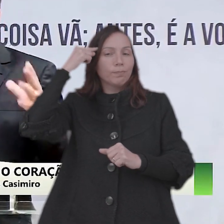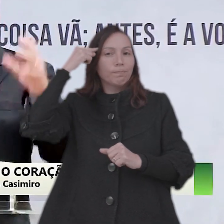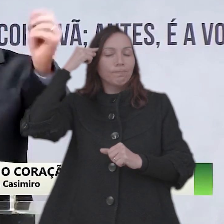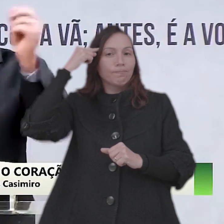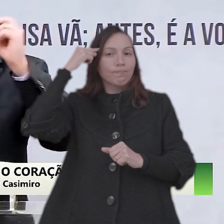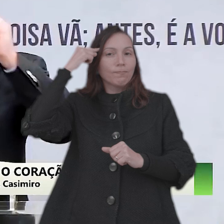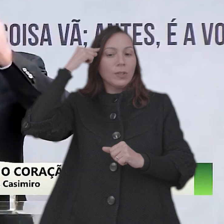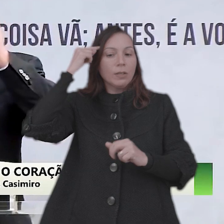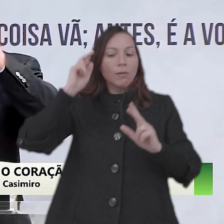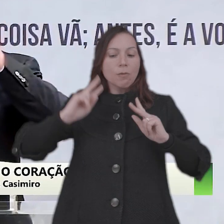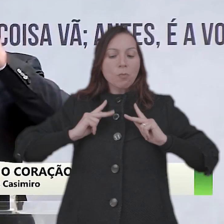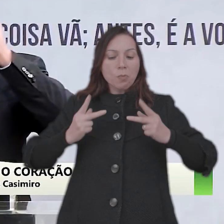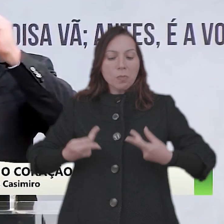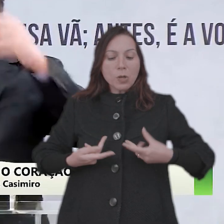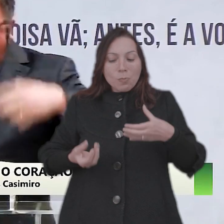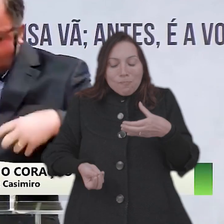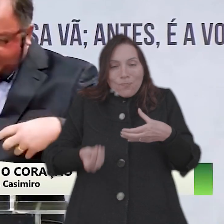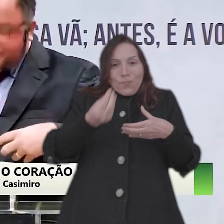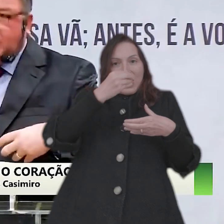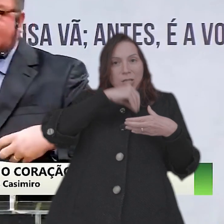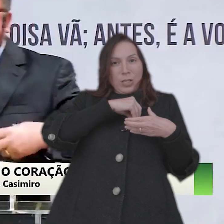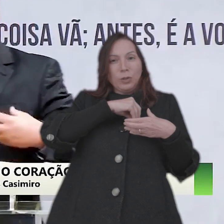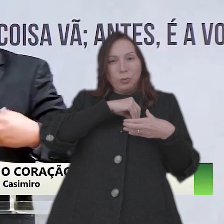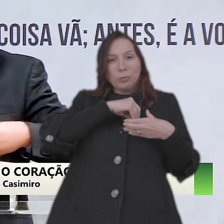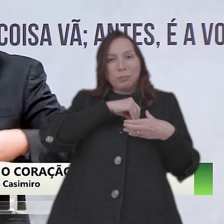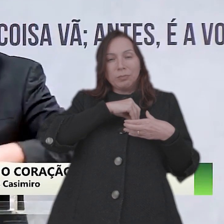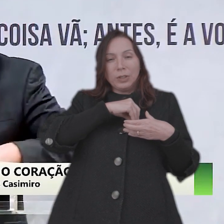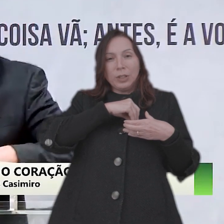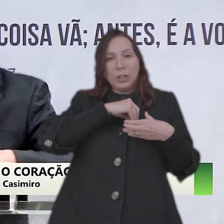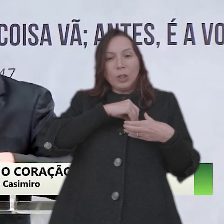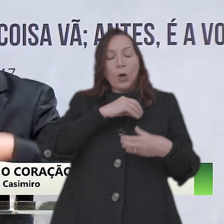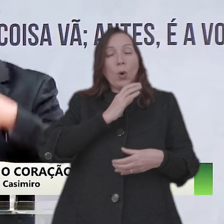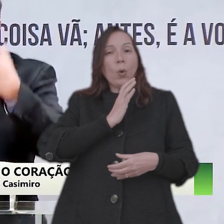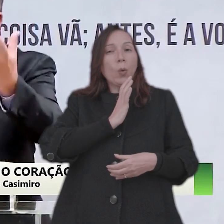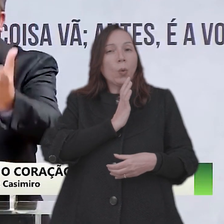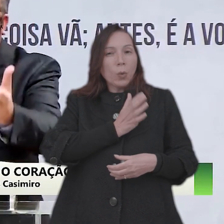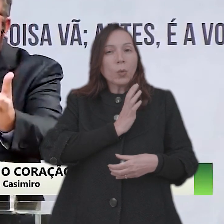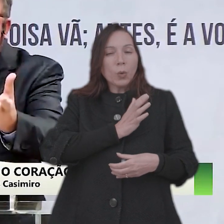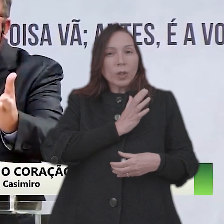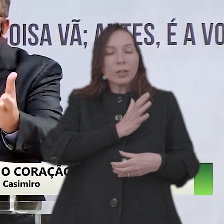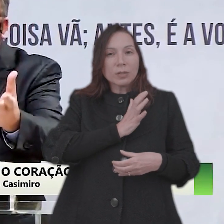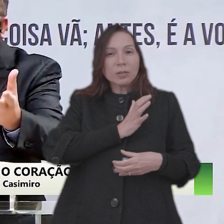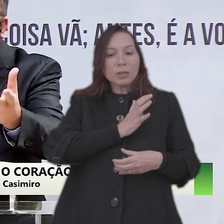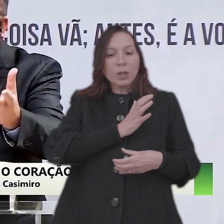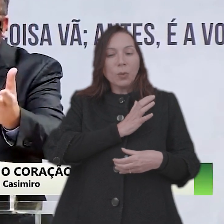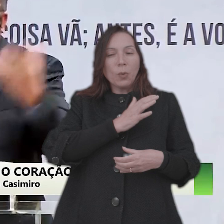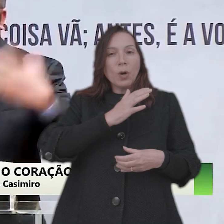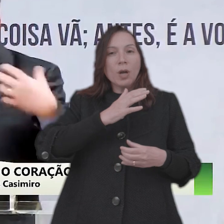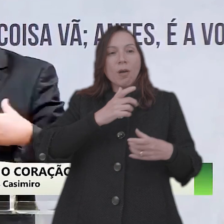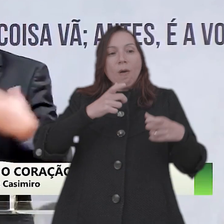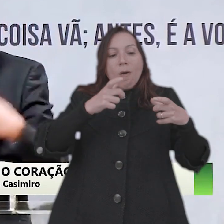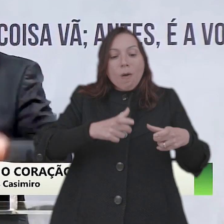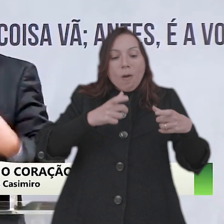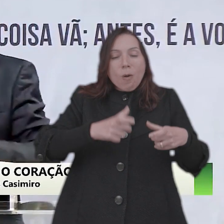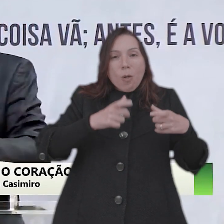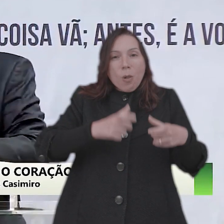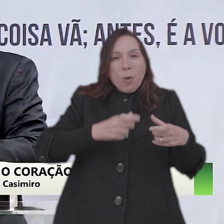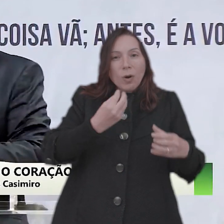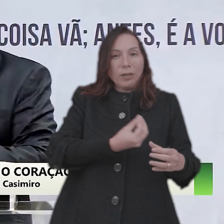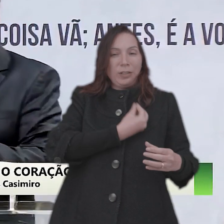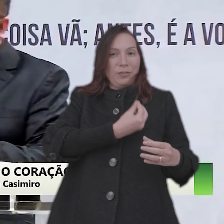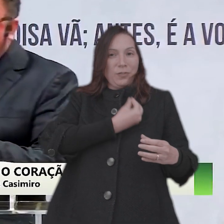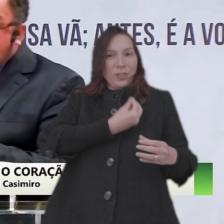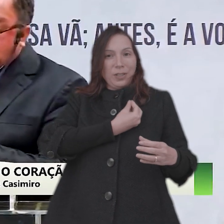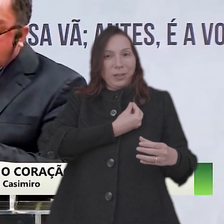O coração dele procede todas as fontes da vida. Significa que o